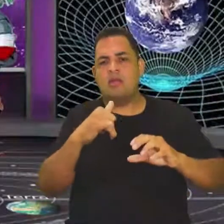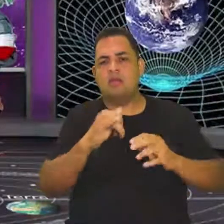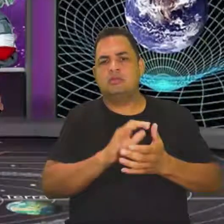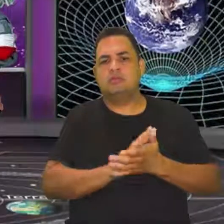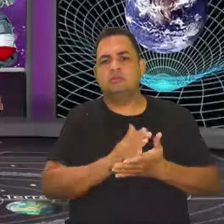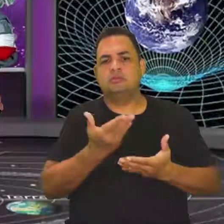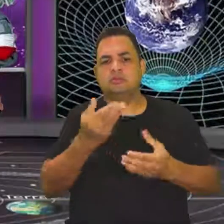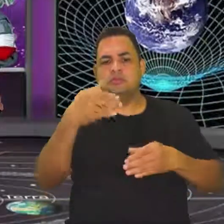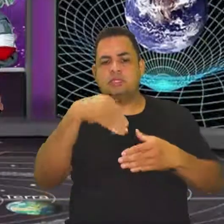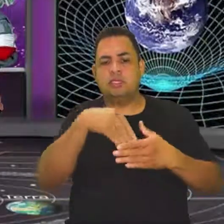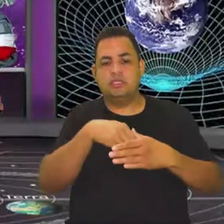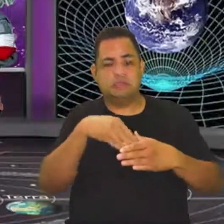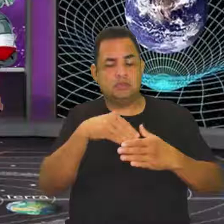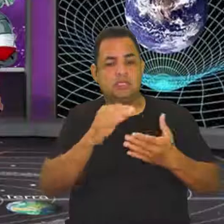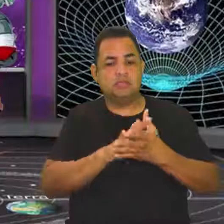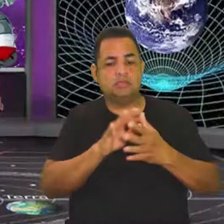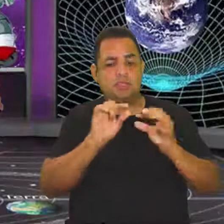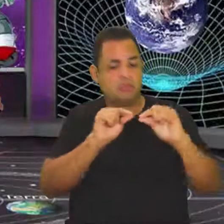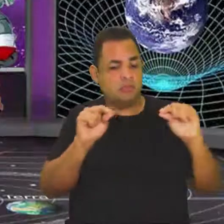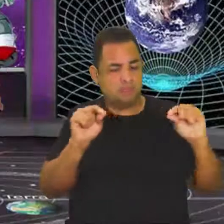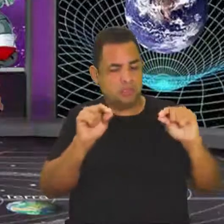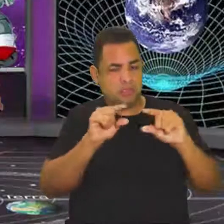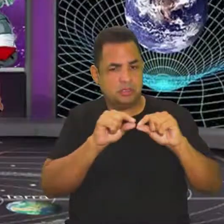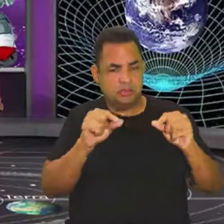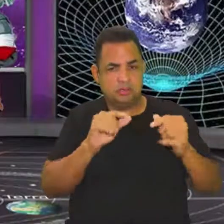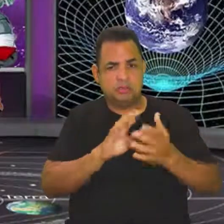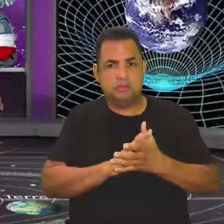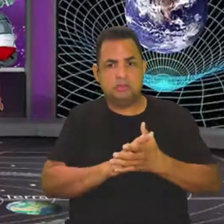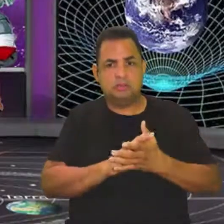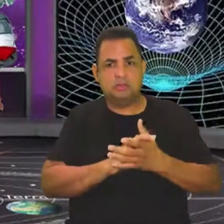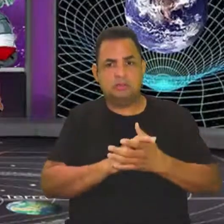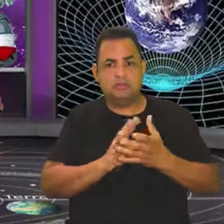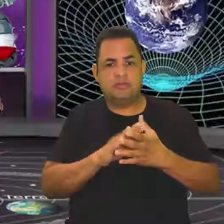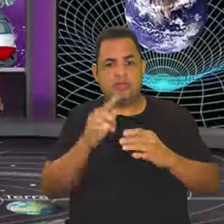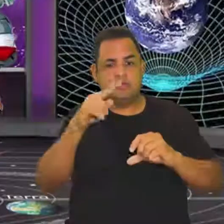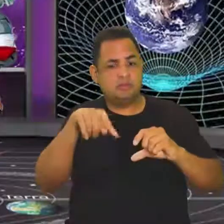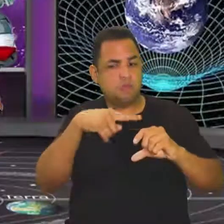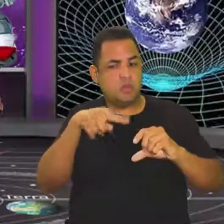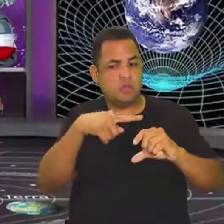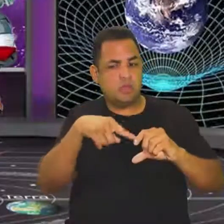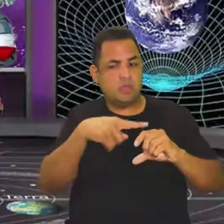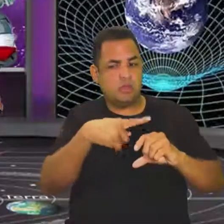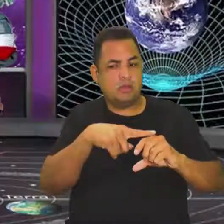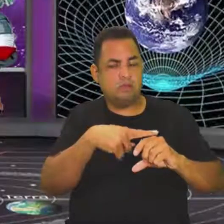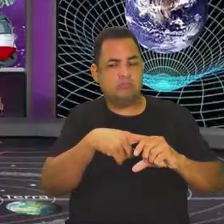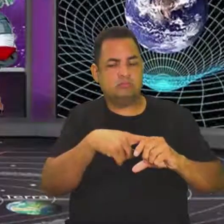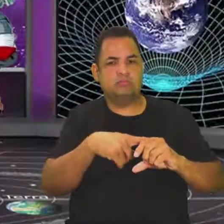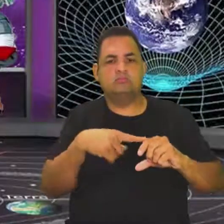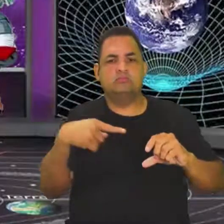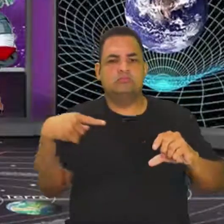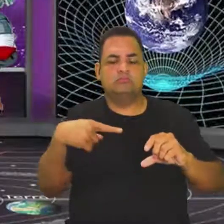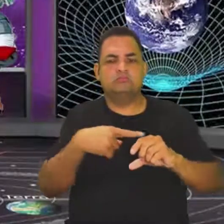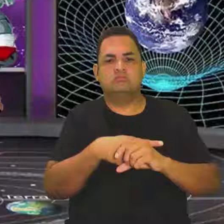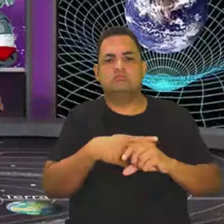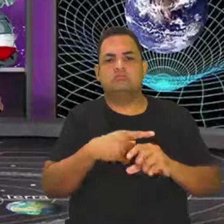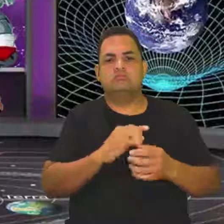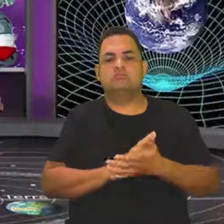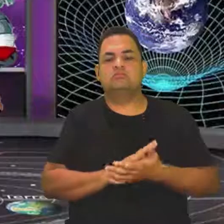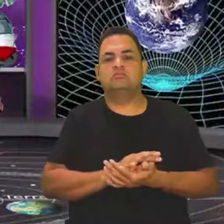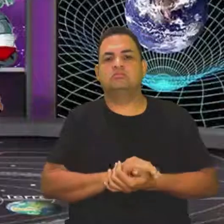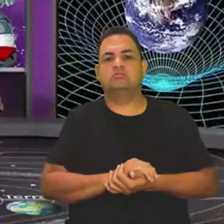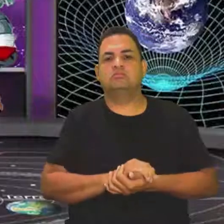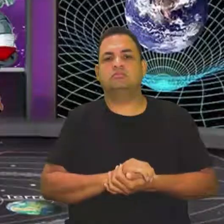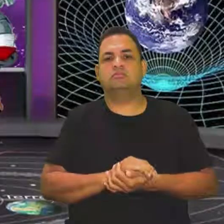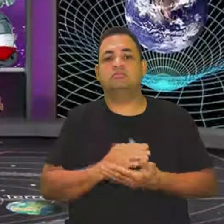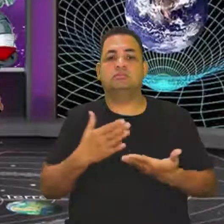estão presentes nos fios, nos materiais, ele só vai circular. Então, é criado automaticamente um campo elétrico. E